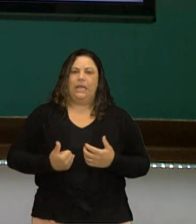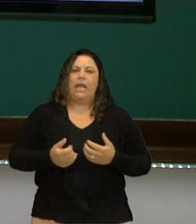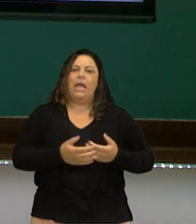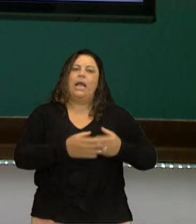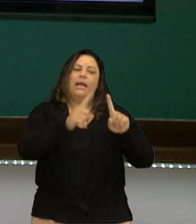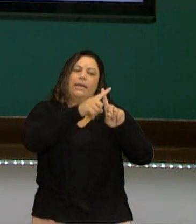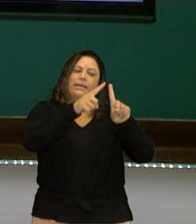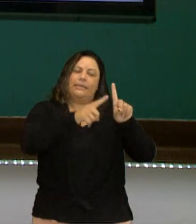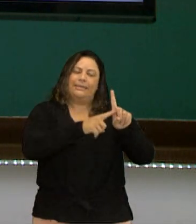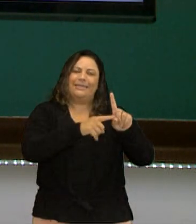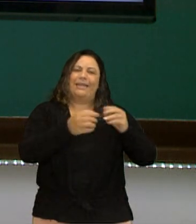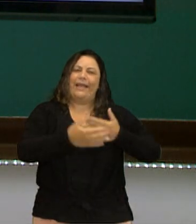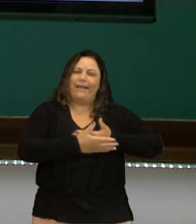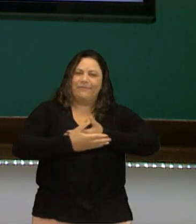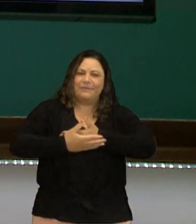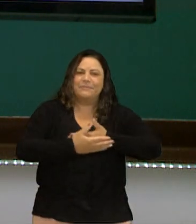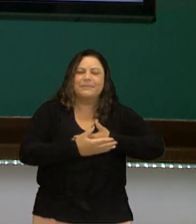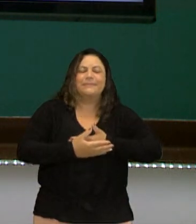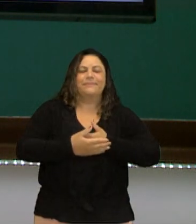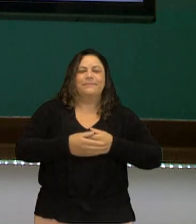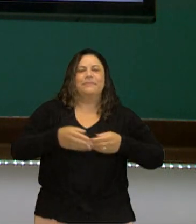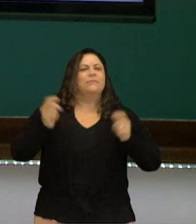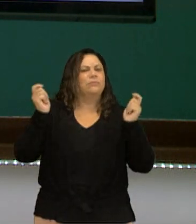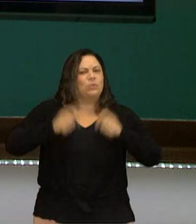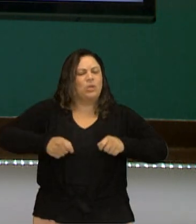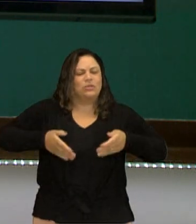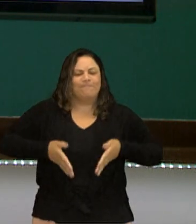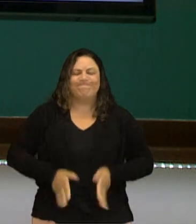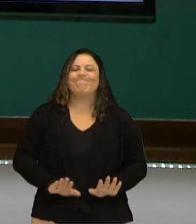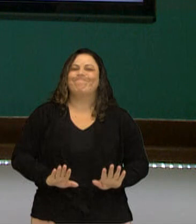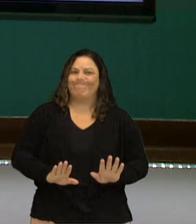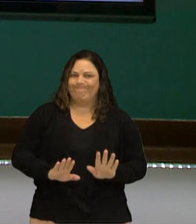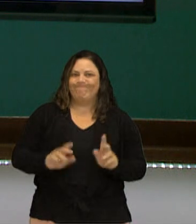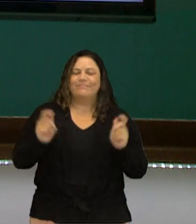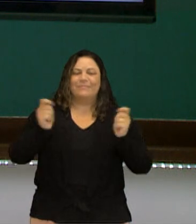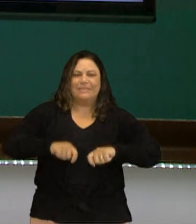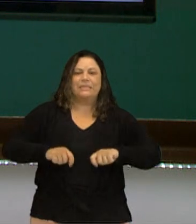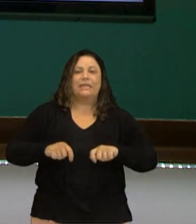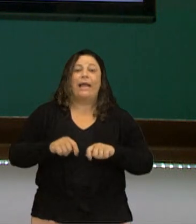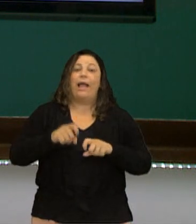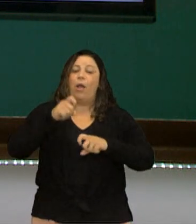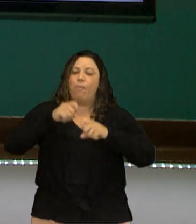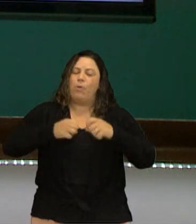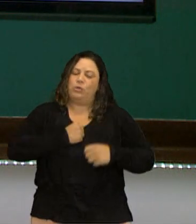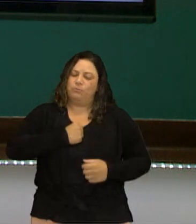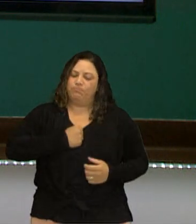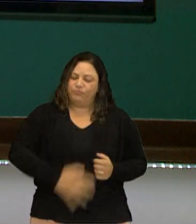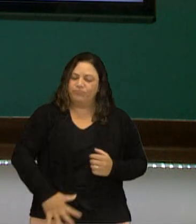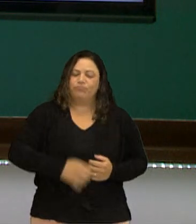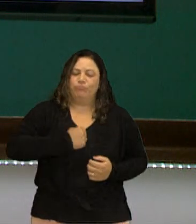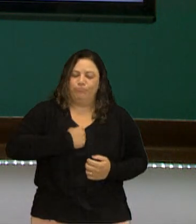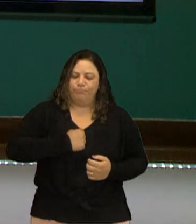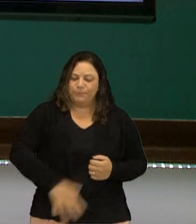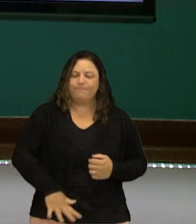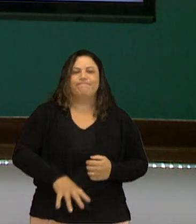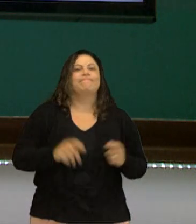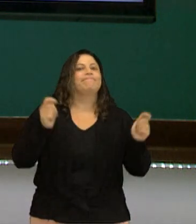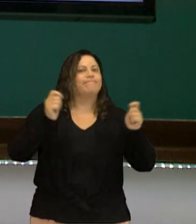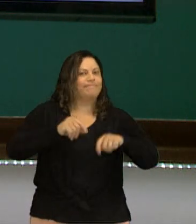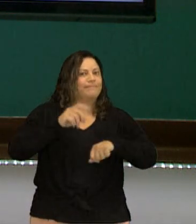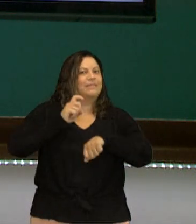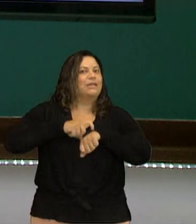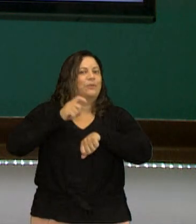e pode levar ao aborto. Aquela mamãe que tenha sífilis e esteja grávida, no momento do parto, ela